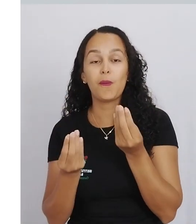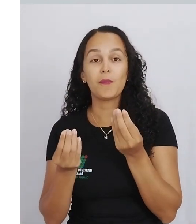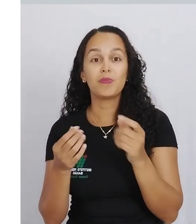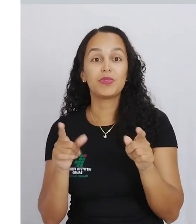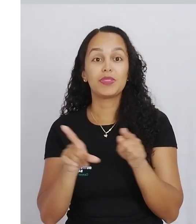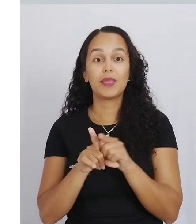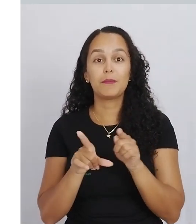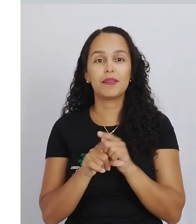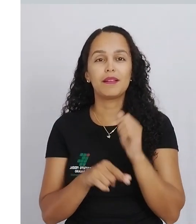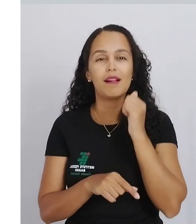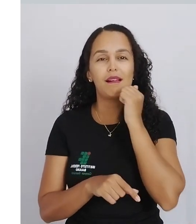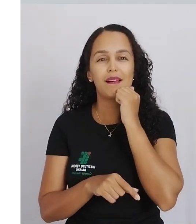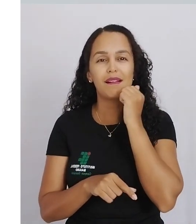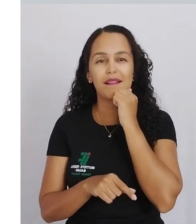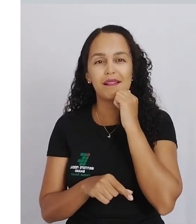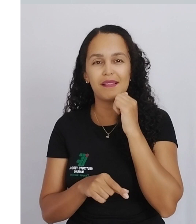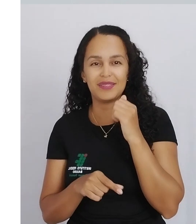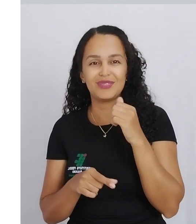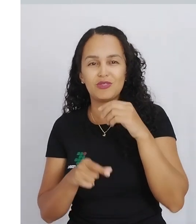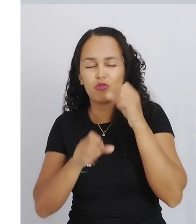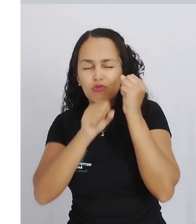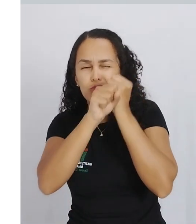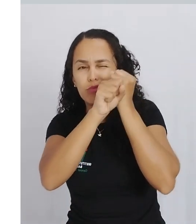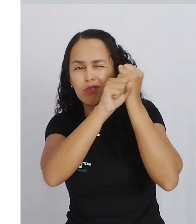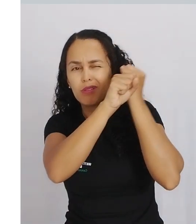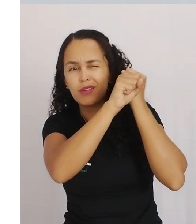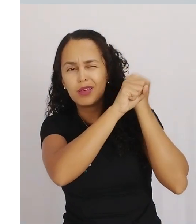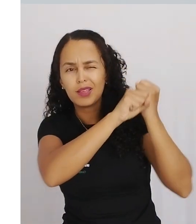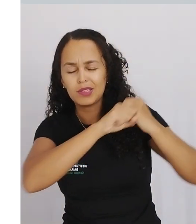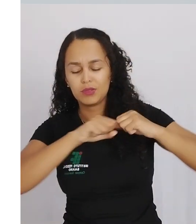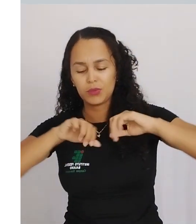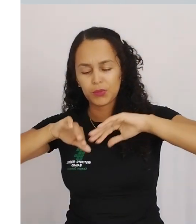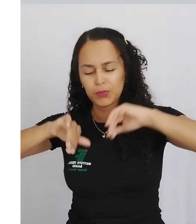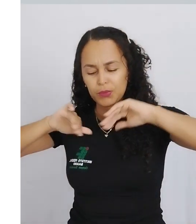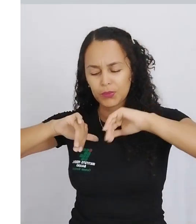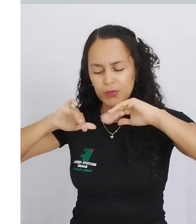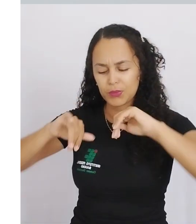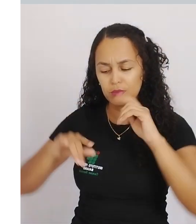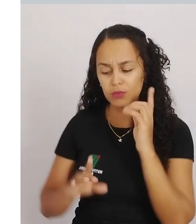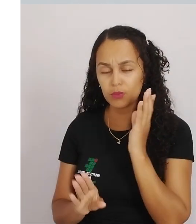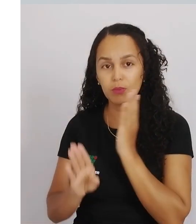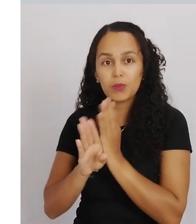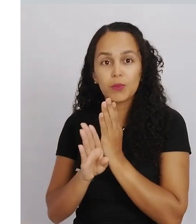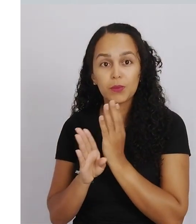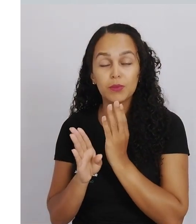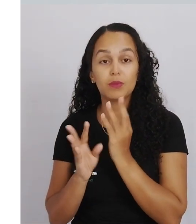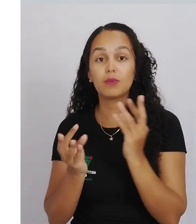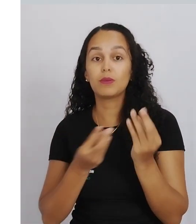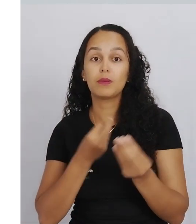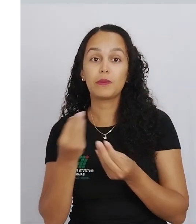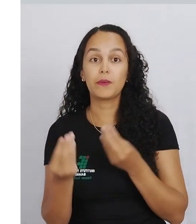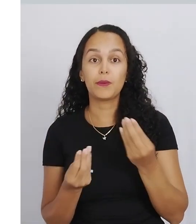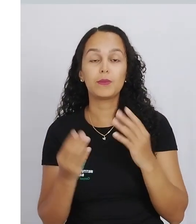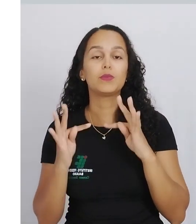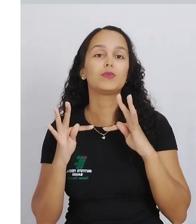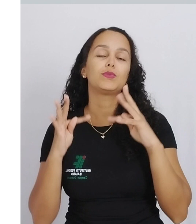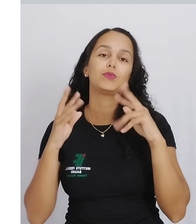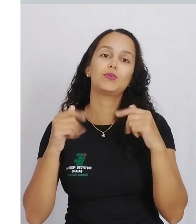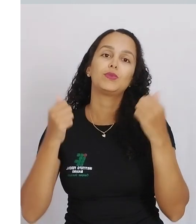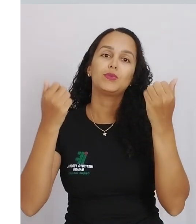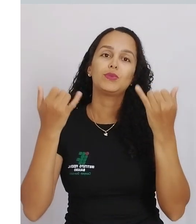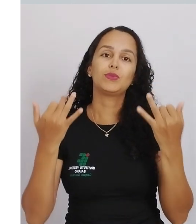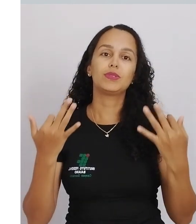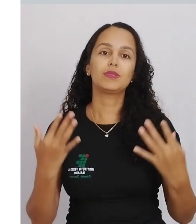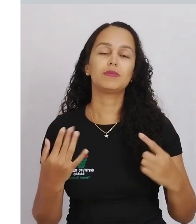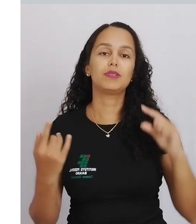registro fóssil encontrado, né? Tudo isso nos remete a pensar no que a ciência é, o que a ciência